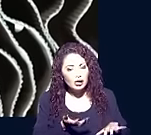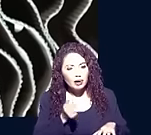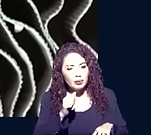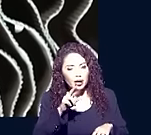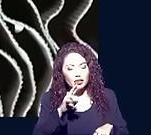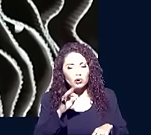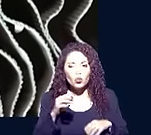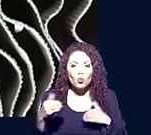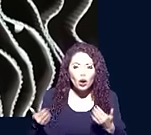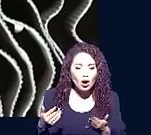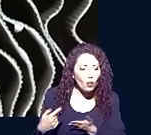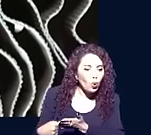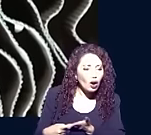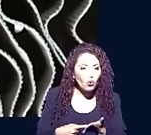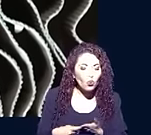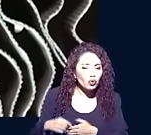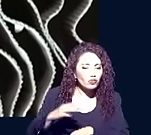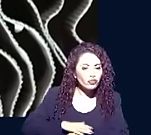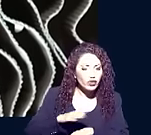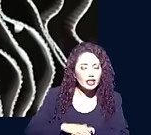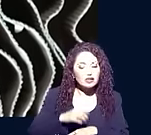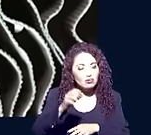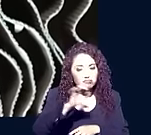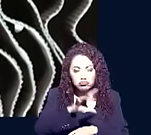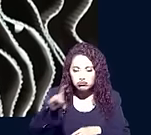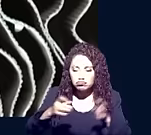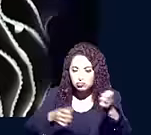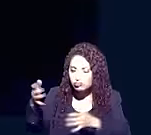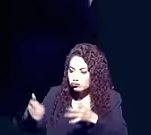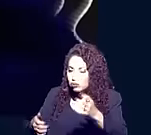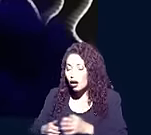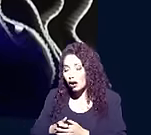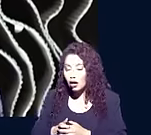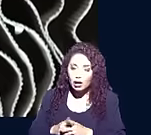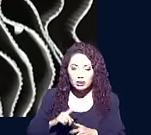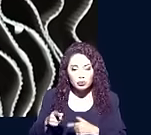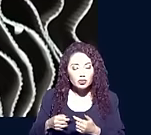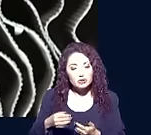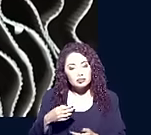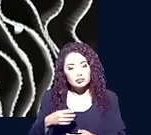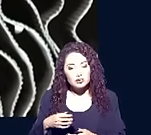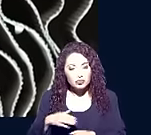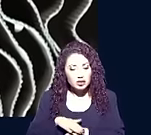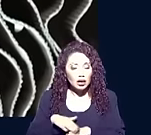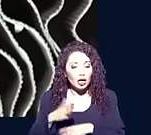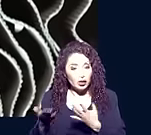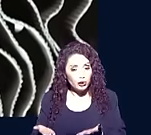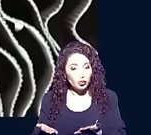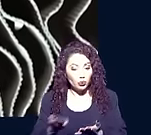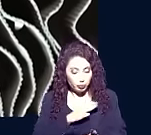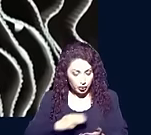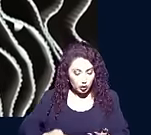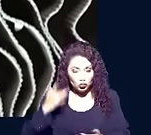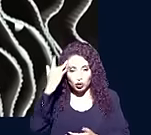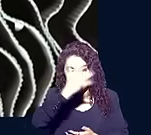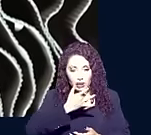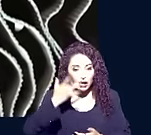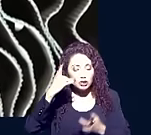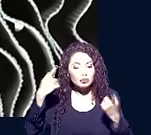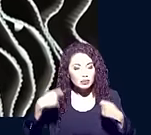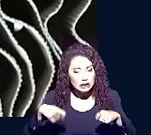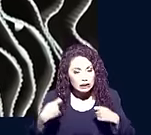quais acordos foram feitos de mérito entendeu amand Então essas questões foram para pontuar isso Ministro hadad tem que conseguir continuar